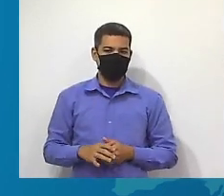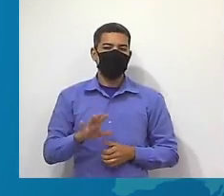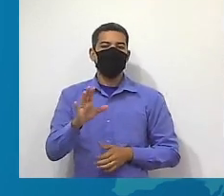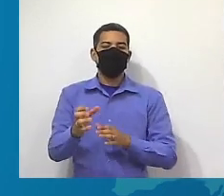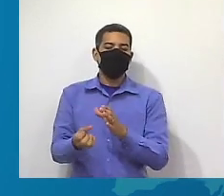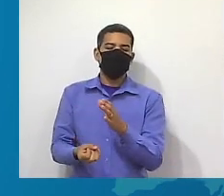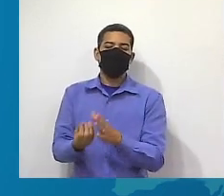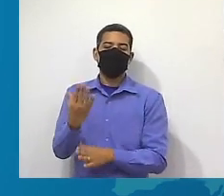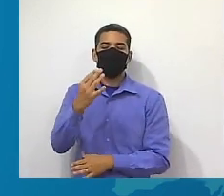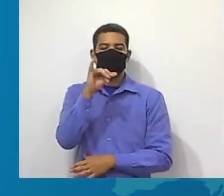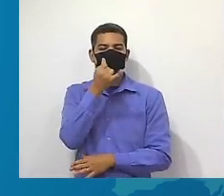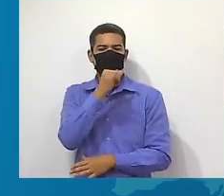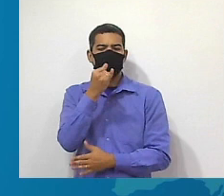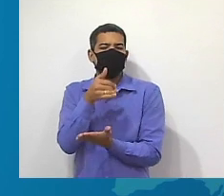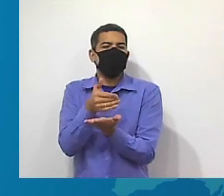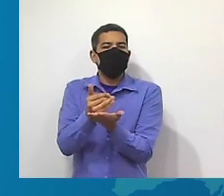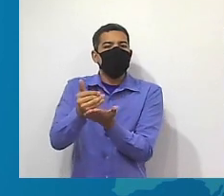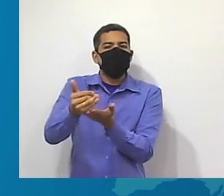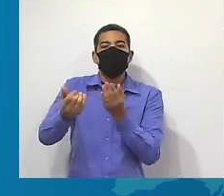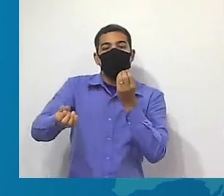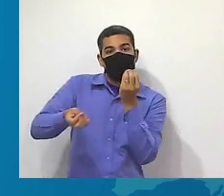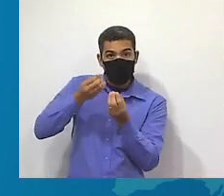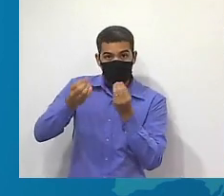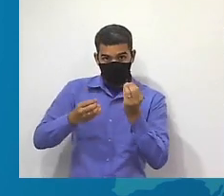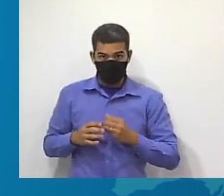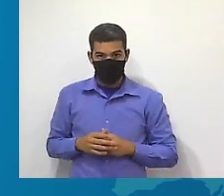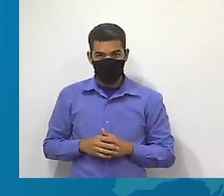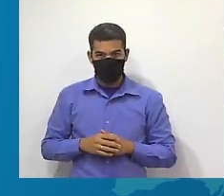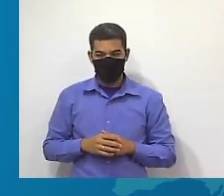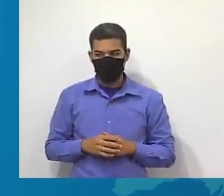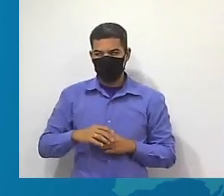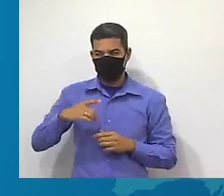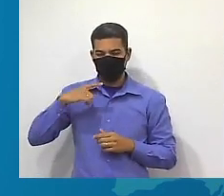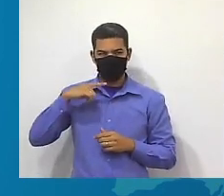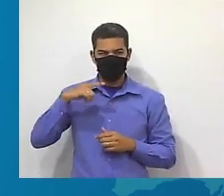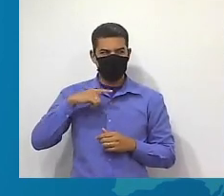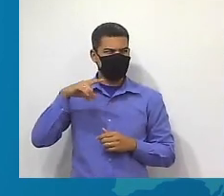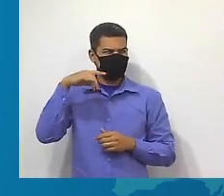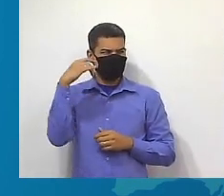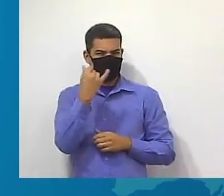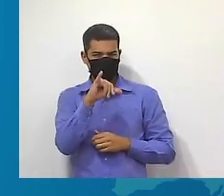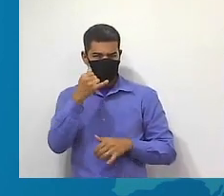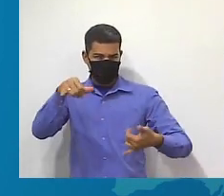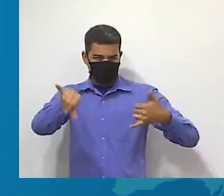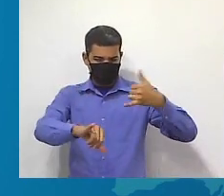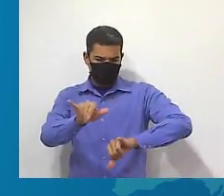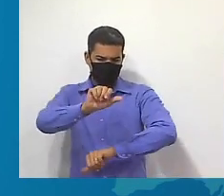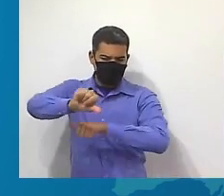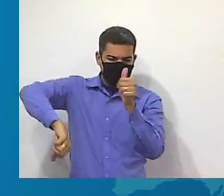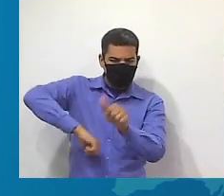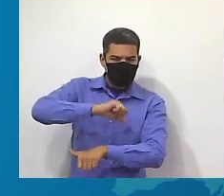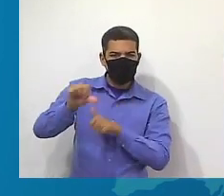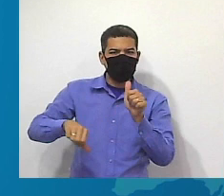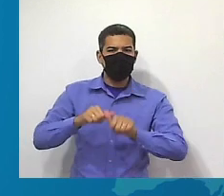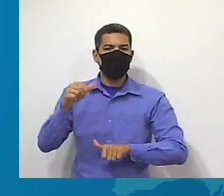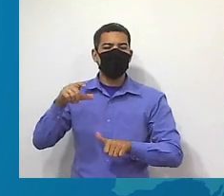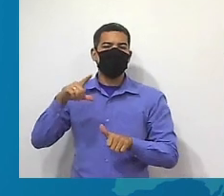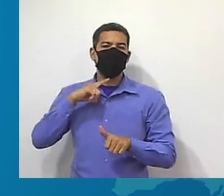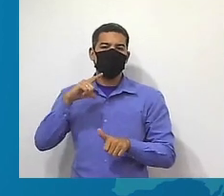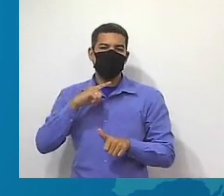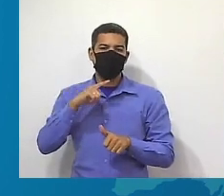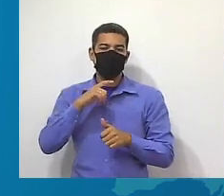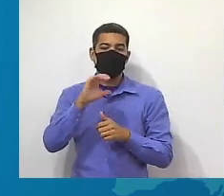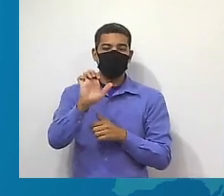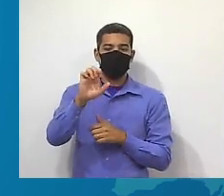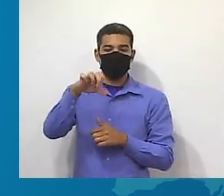dessa energia, né? De onde é que vem essa energia que faz as reações químicas serem endotérmicas, outras serem